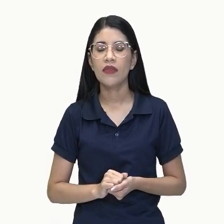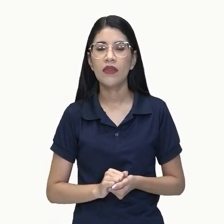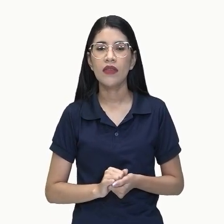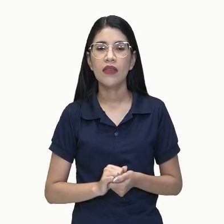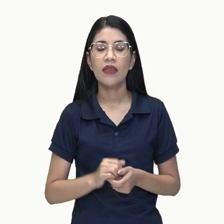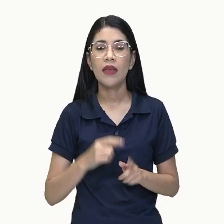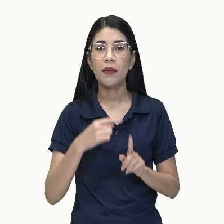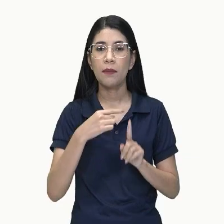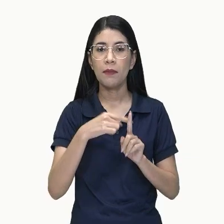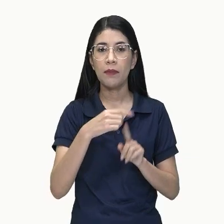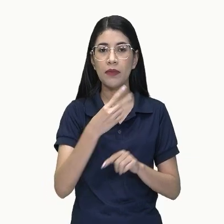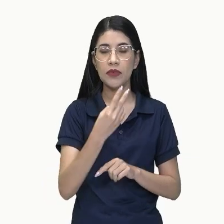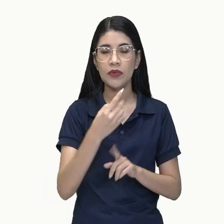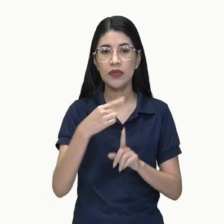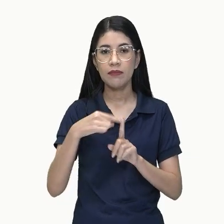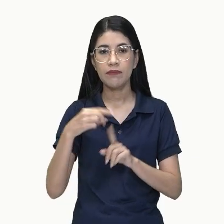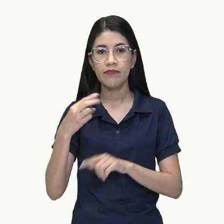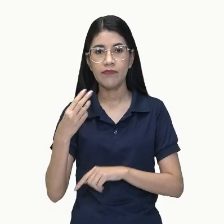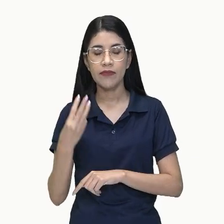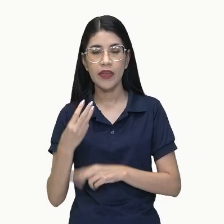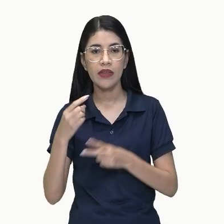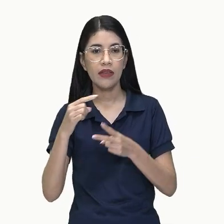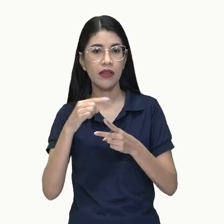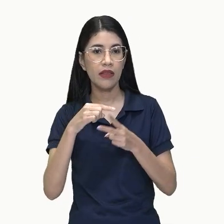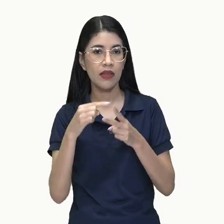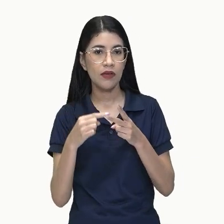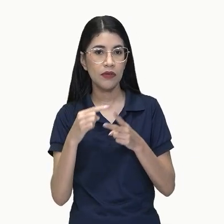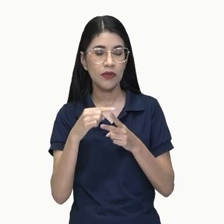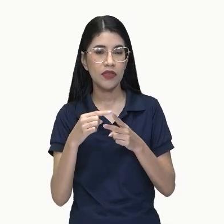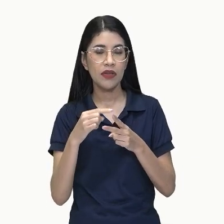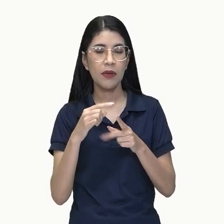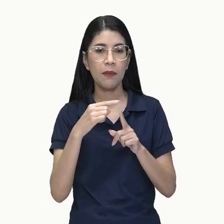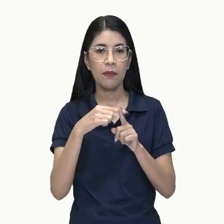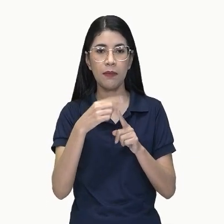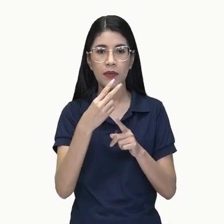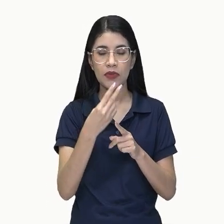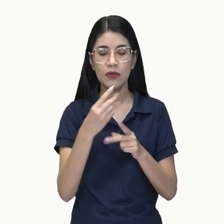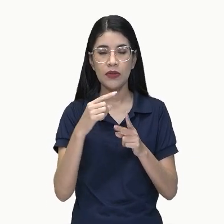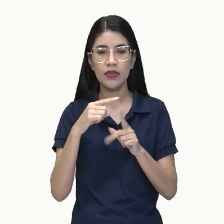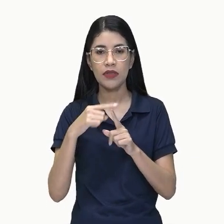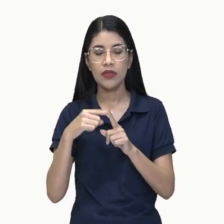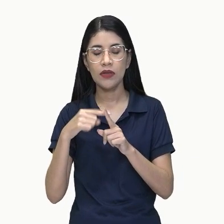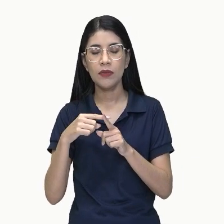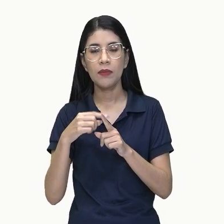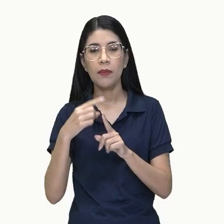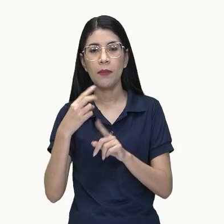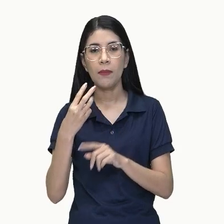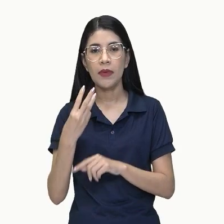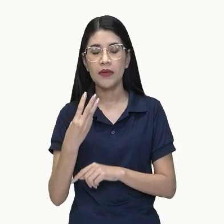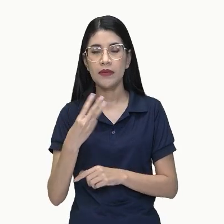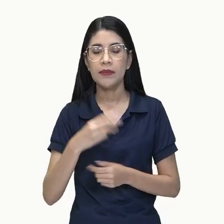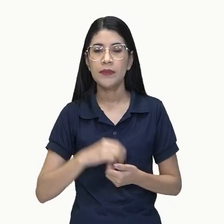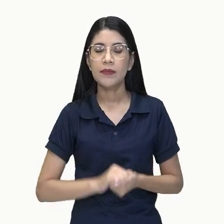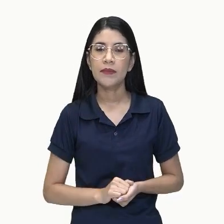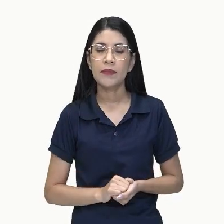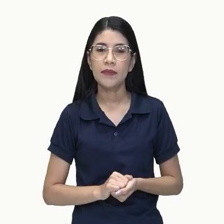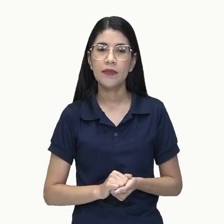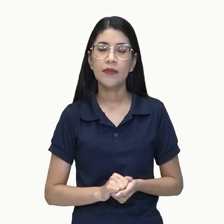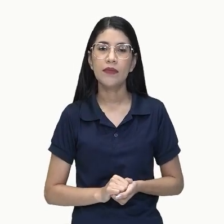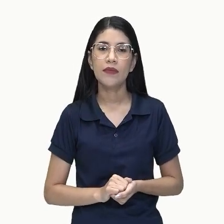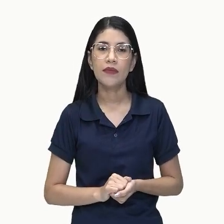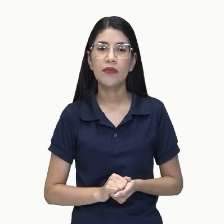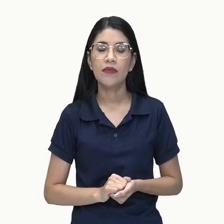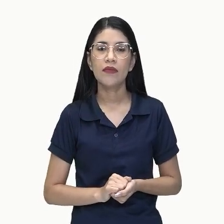+2 e +3, tá? Tem essas 2 cargas aqui. +2 e +3. Então, nós